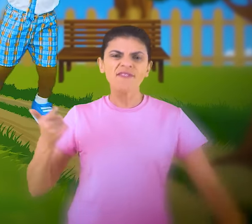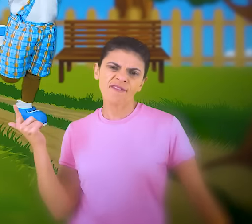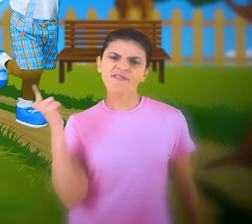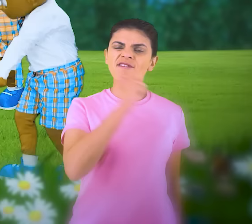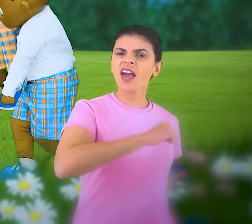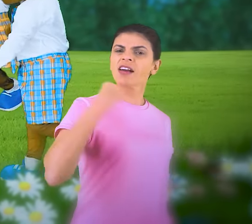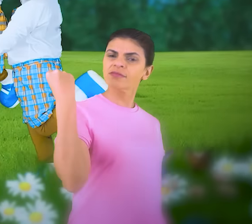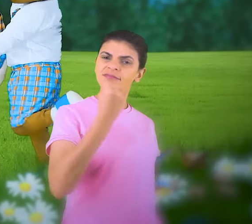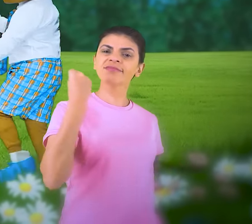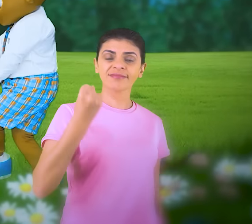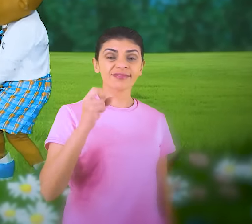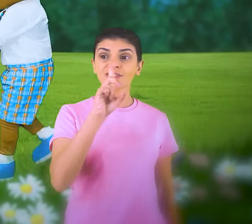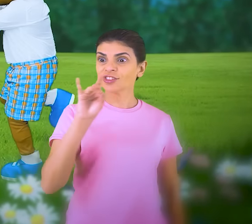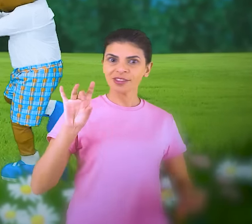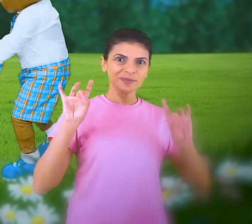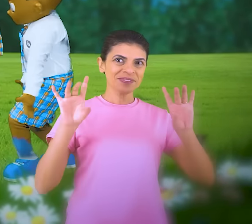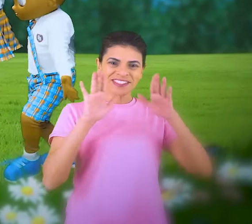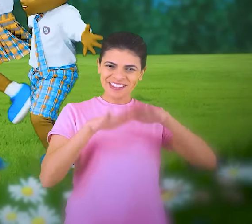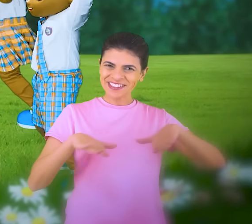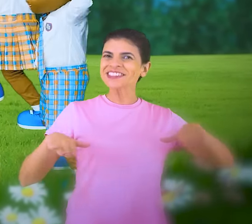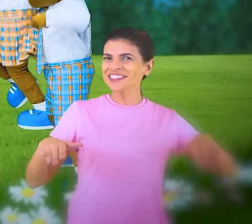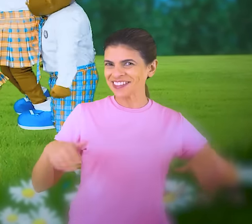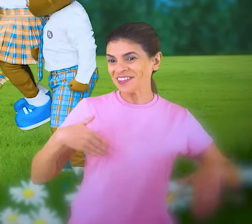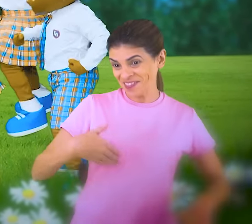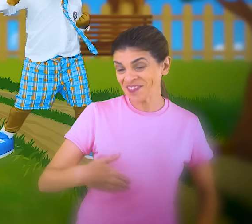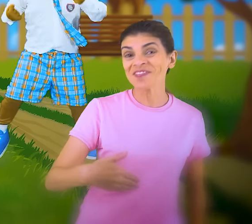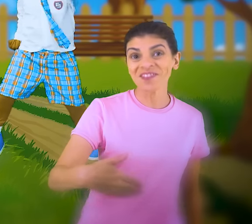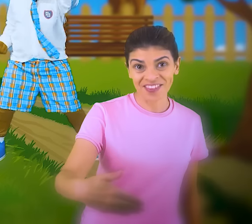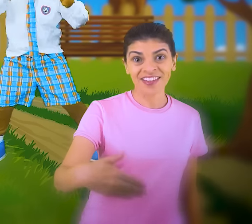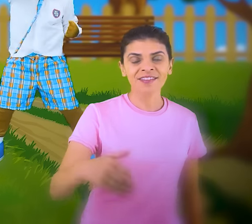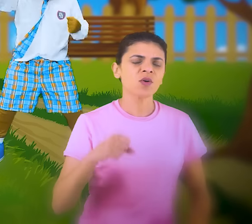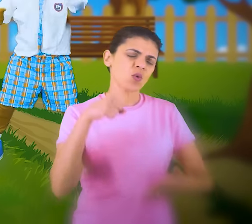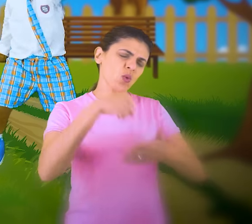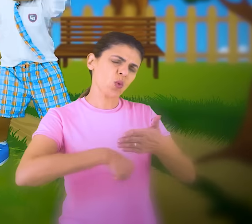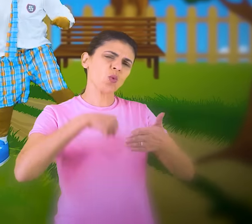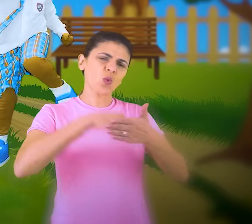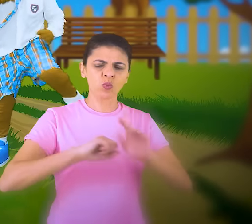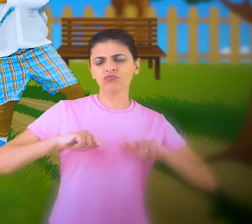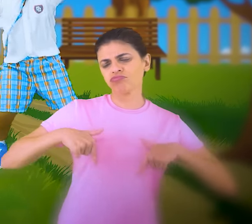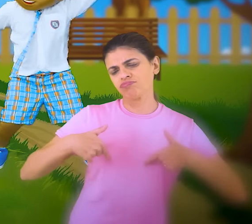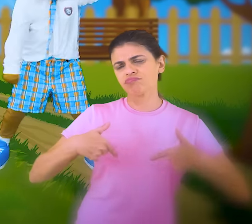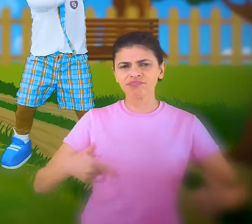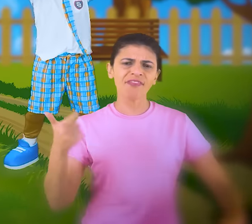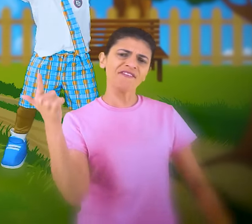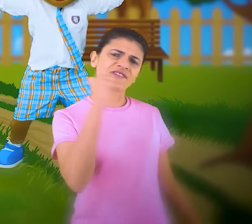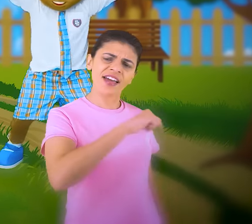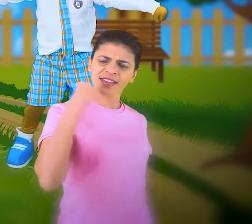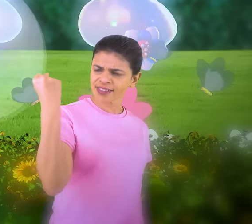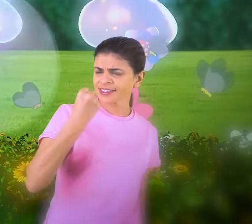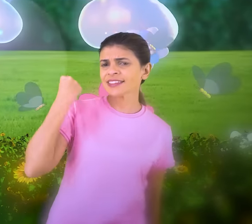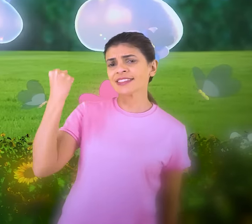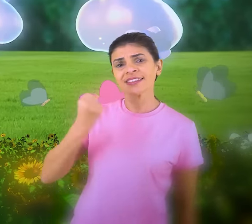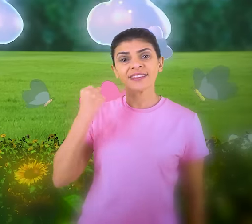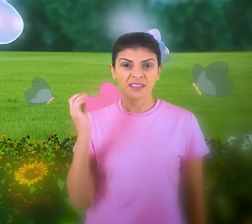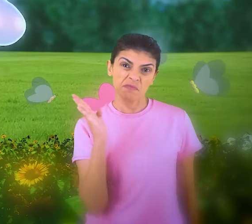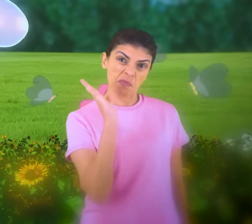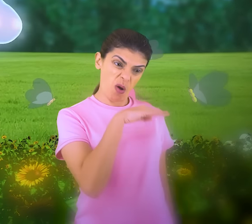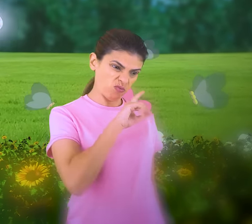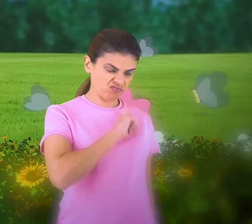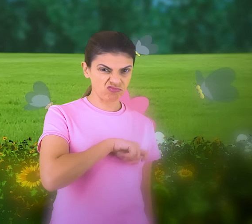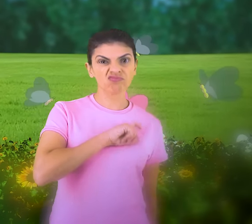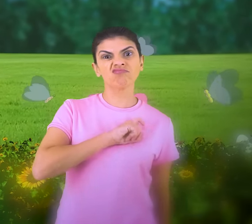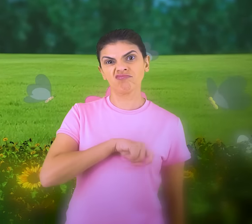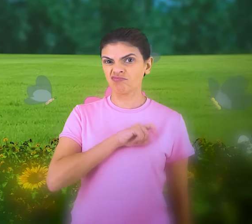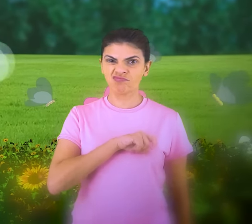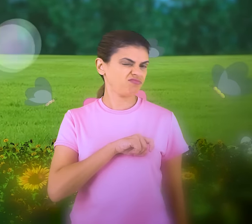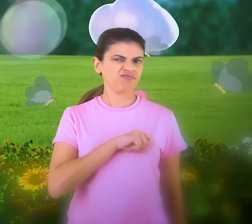vencer. O Dia das Crianças vai acontecer. Nós vamos lutar, nós vamos vencer. Toda essa